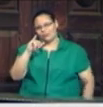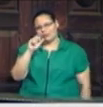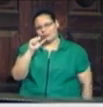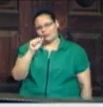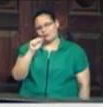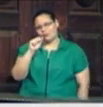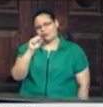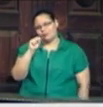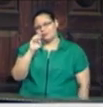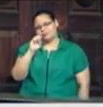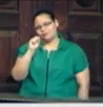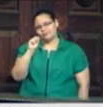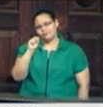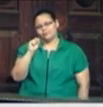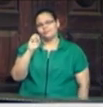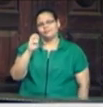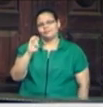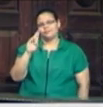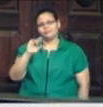Estado